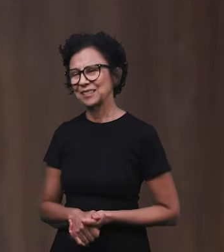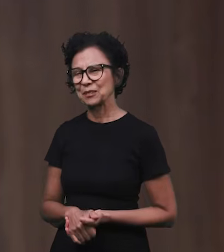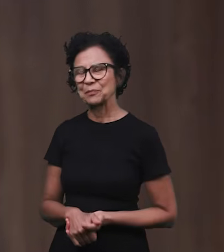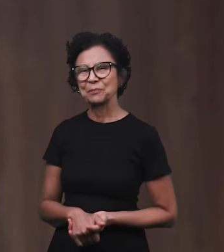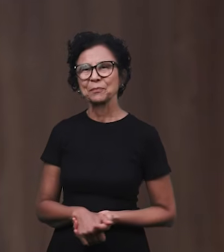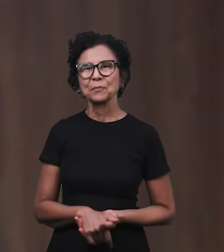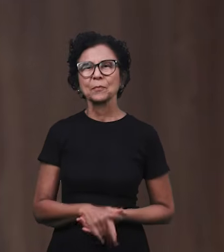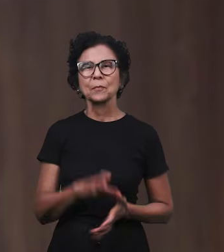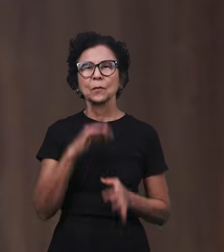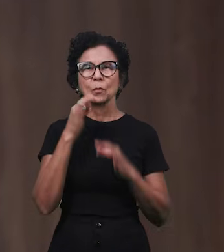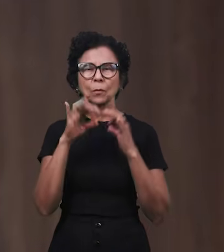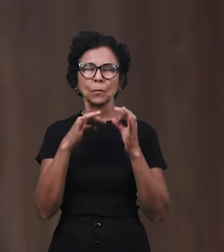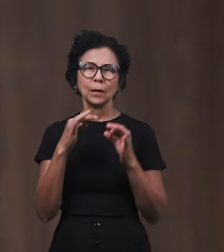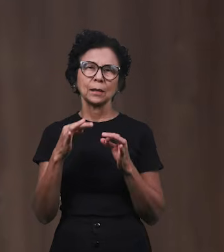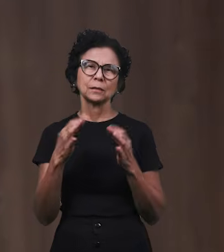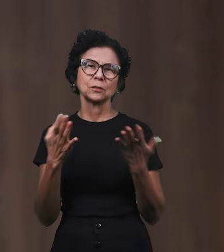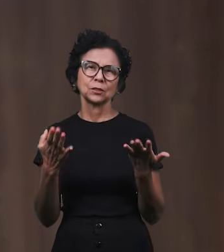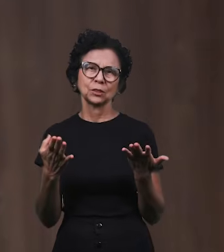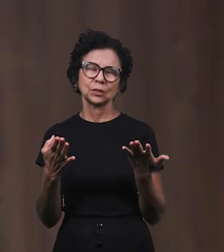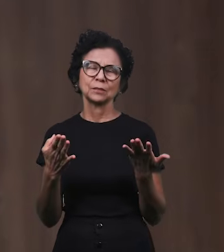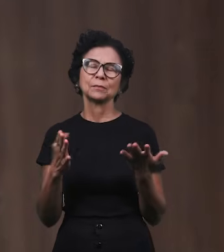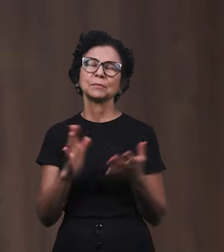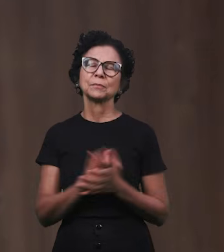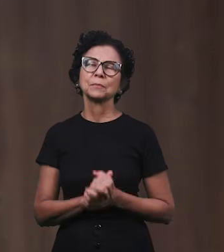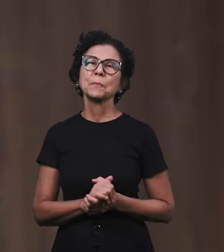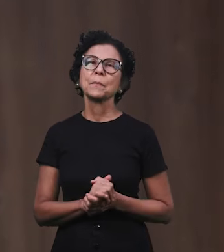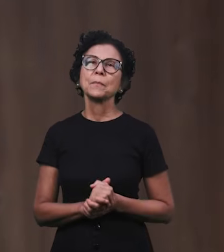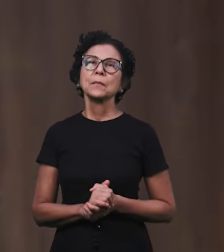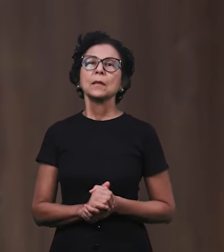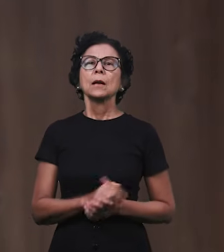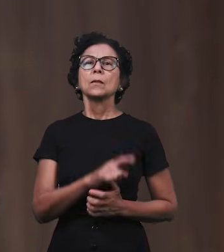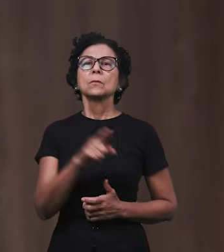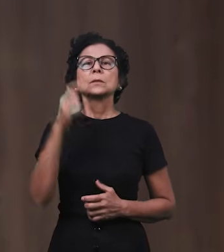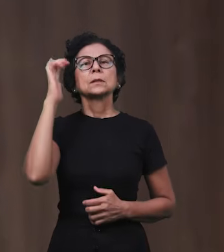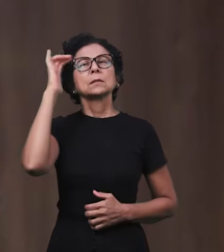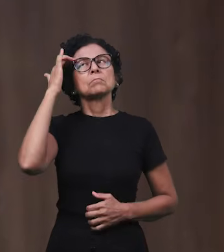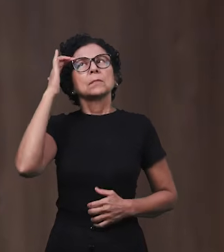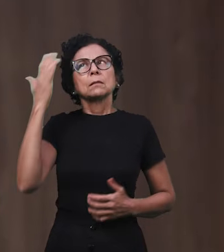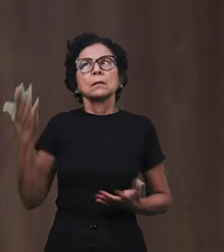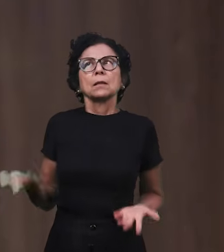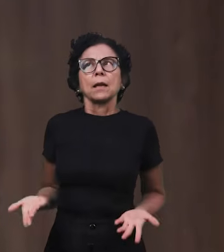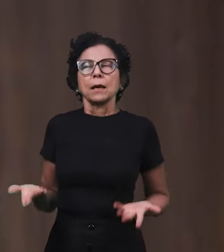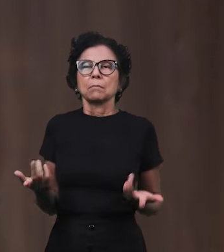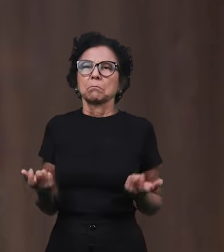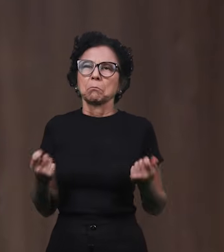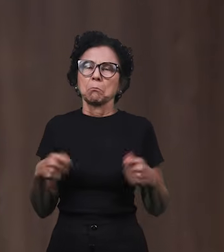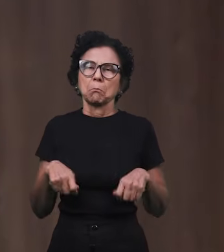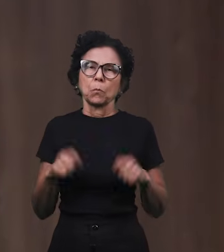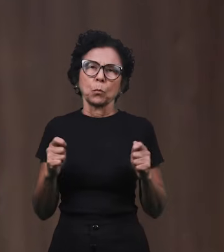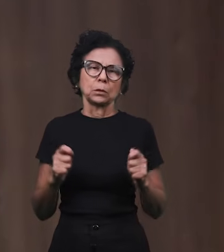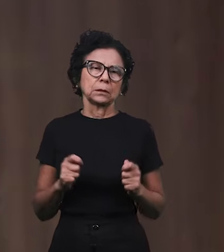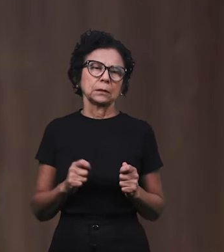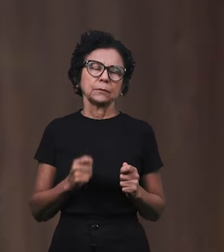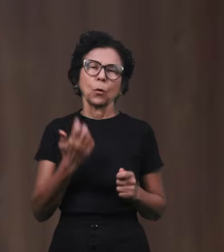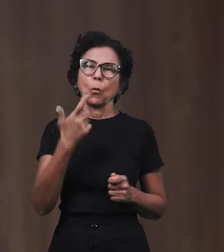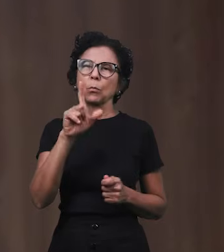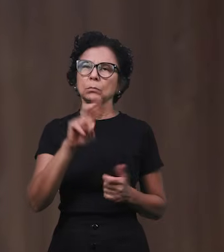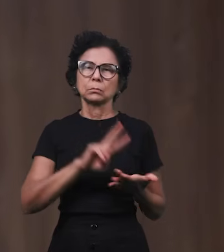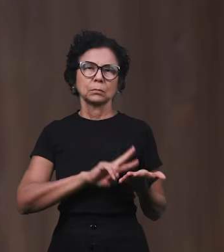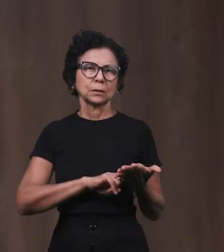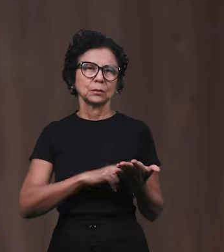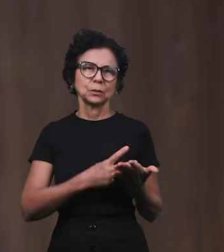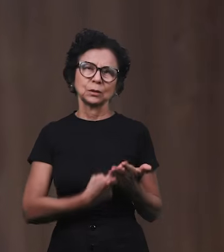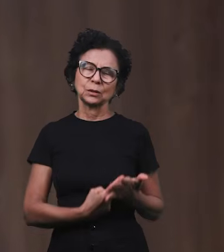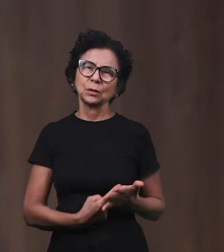programa? Deixa aqui nos comentários a sua opinião, o que os irmãos também alcançaram, né, de possíveis traduções. Não deixe